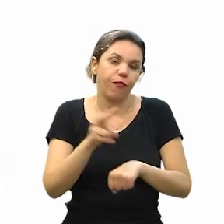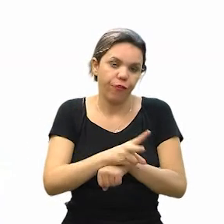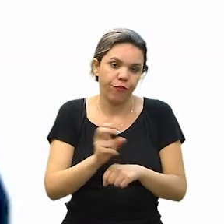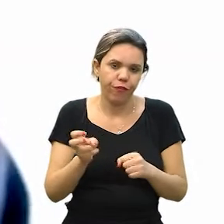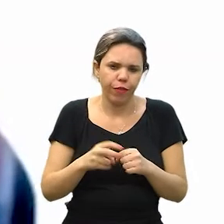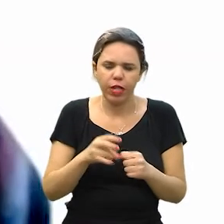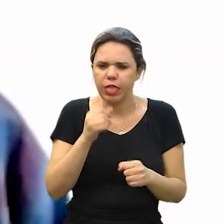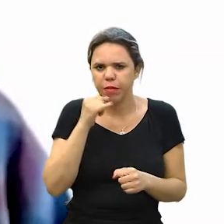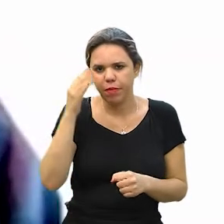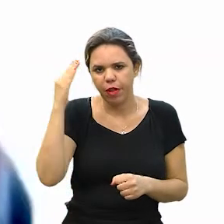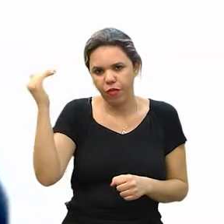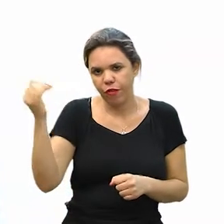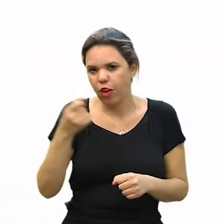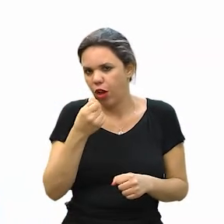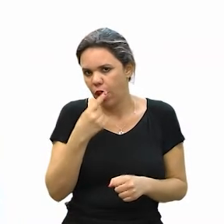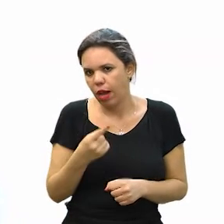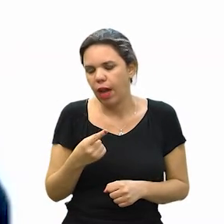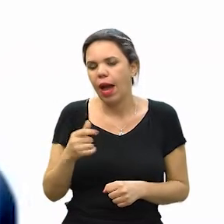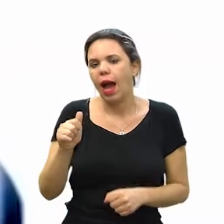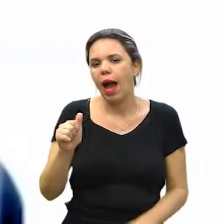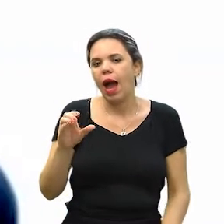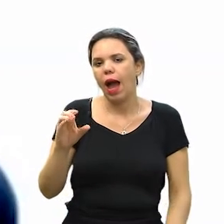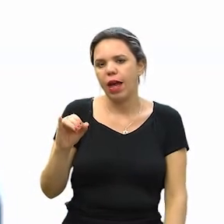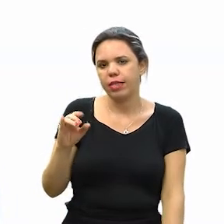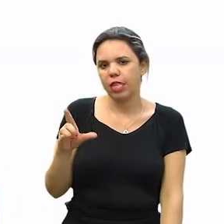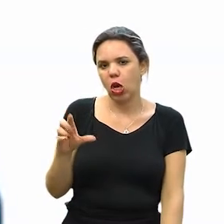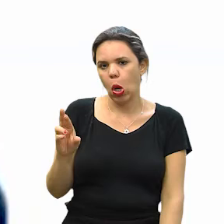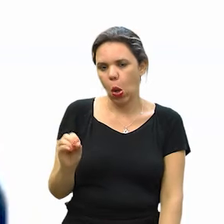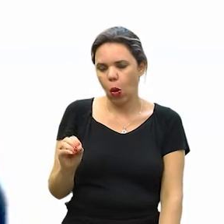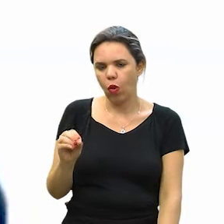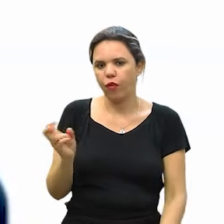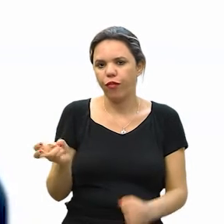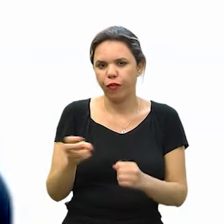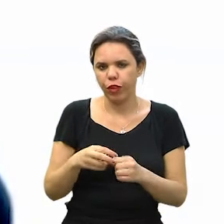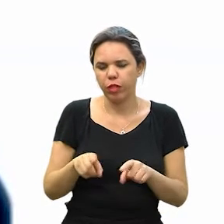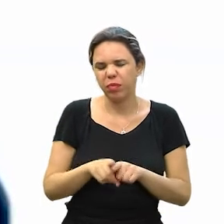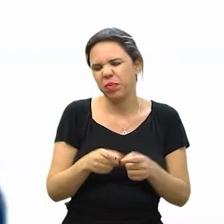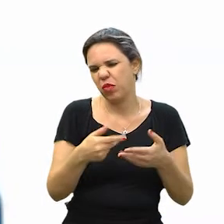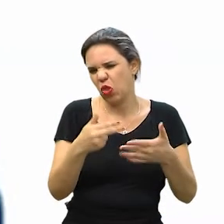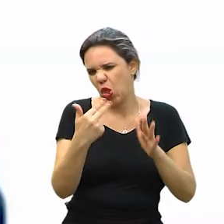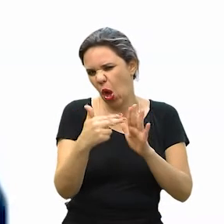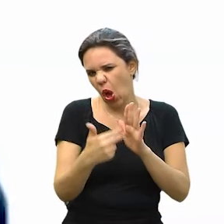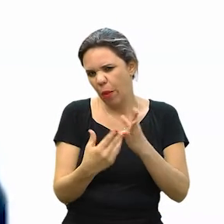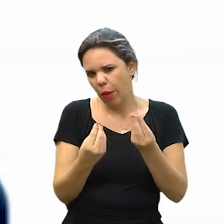O mais famoso desses medicamentos é o aciclovir, mas existem outros, como o